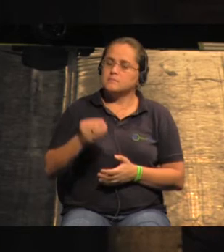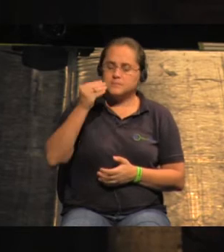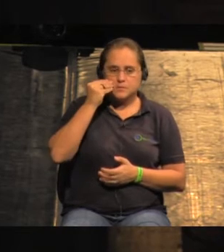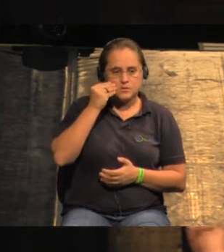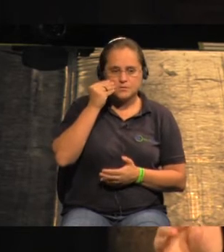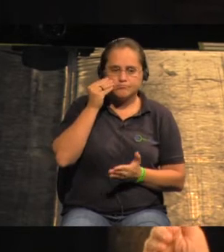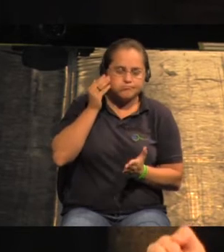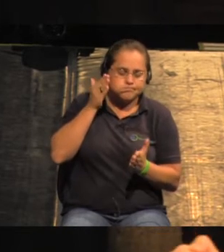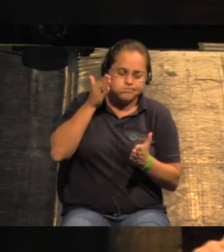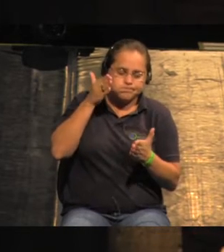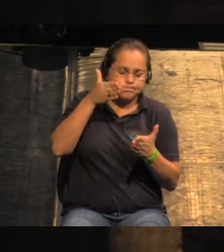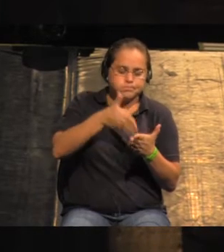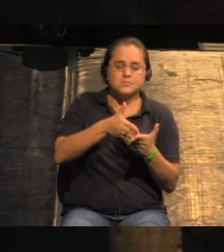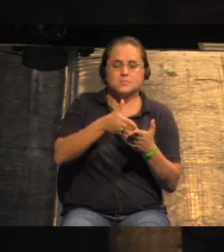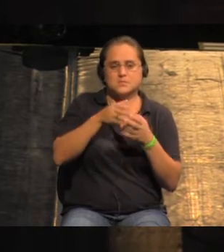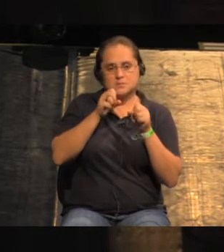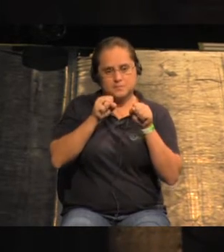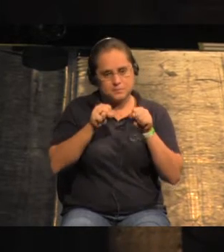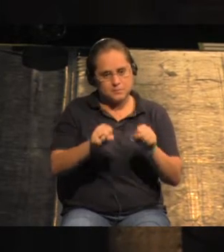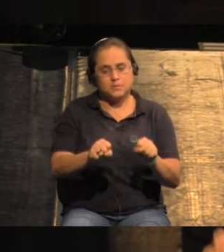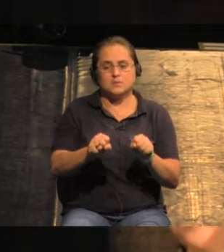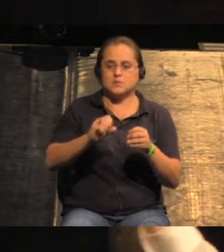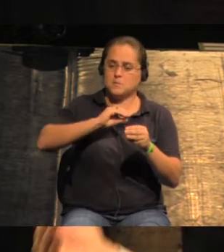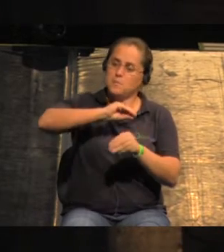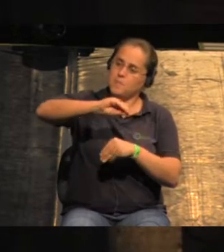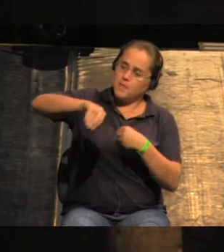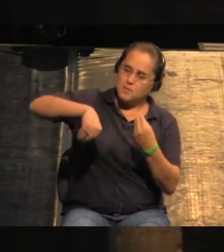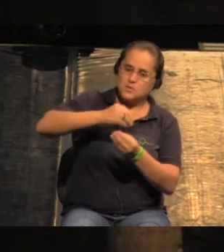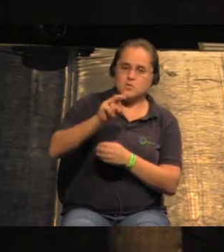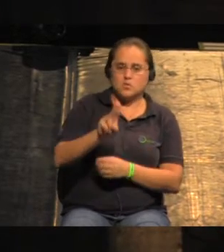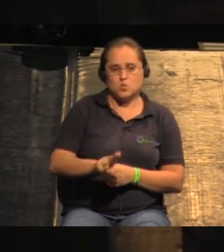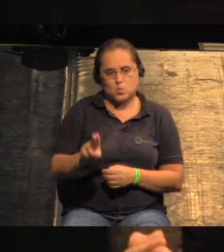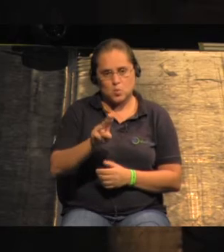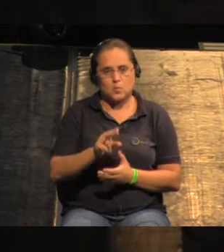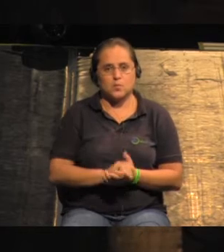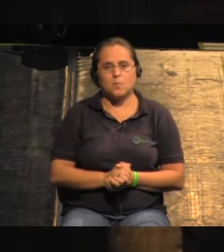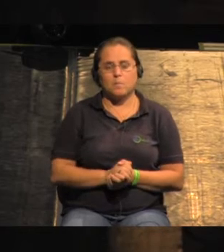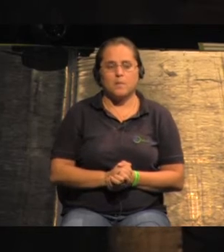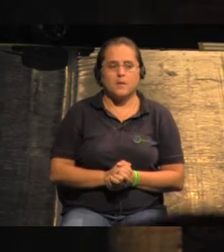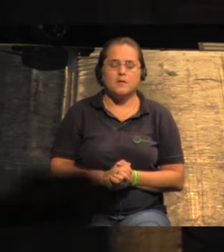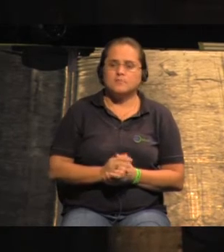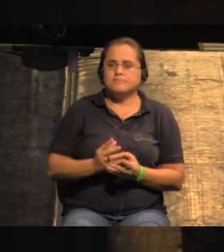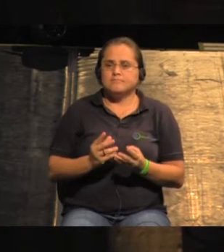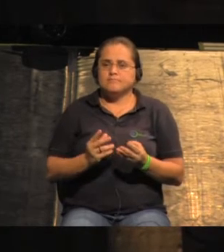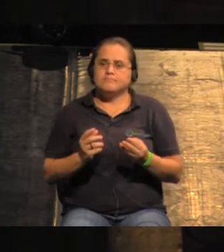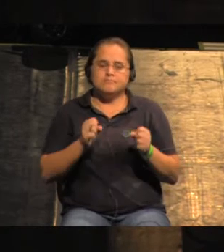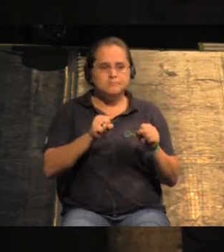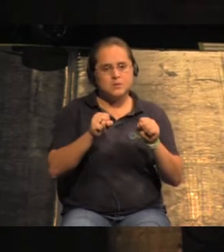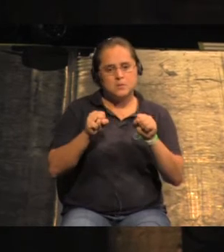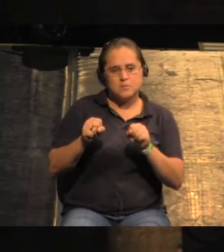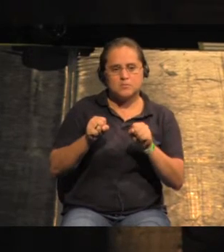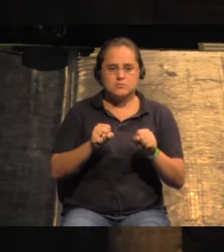para testemunhar, a gente tentou levar ao limite as possibilidades de mistura de usos. Então, a